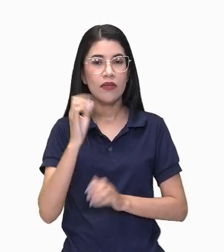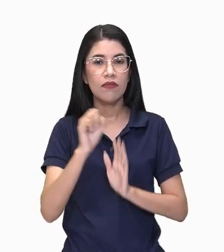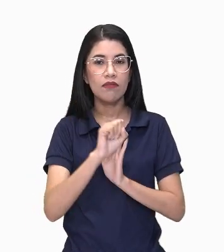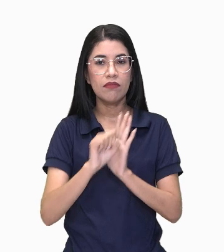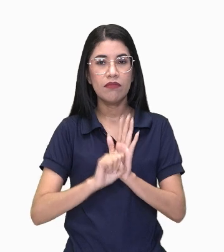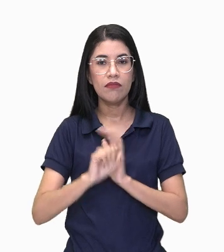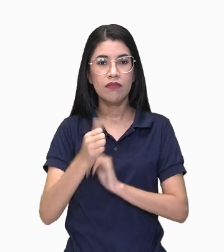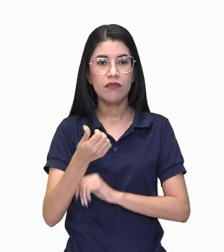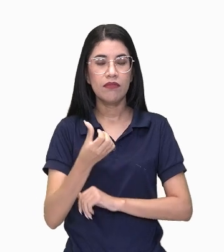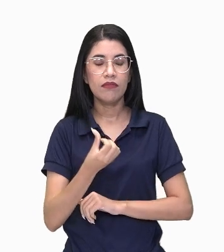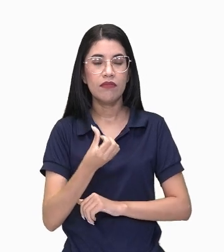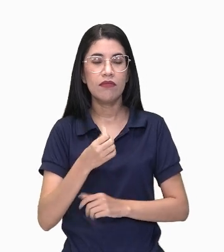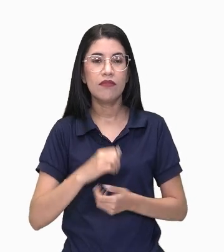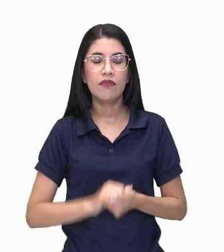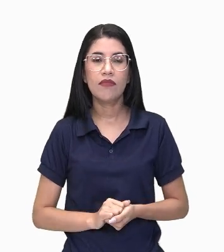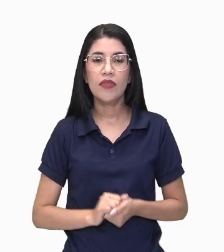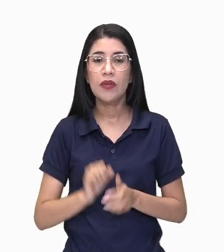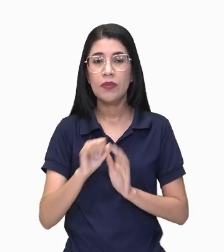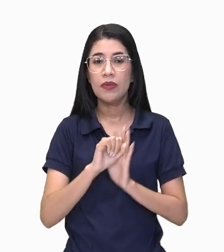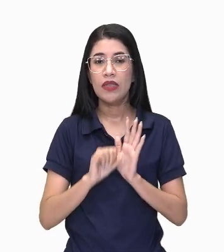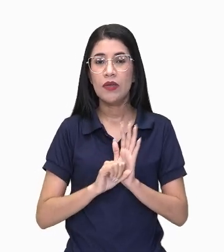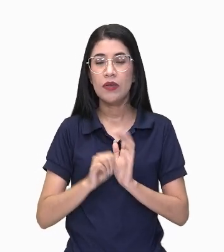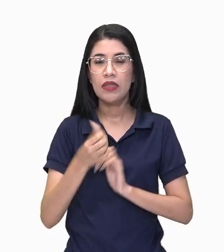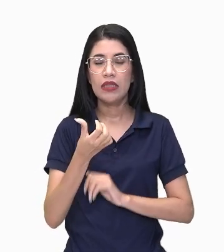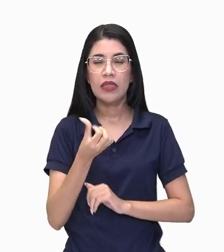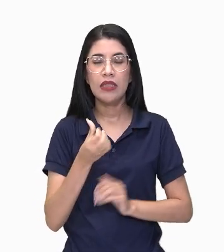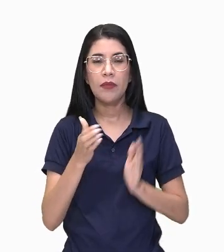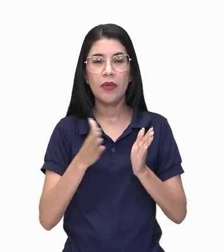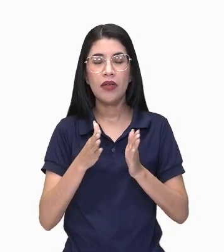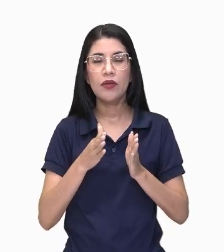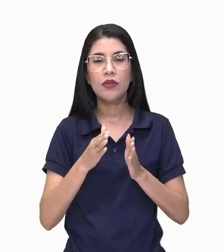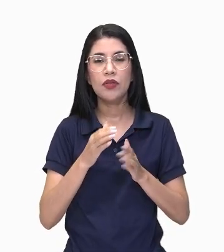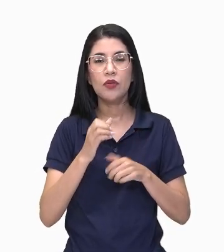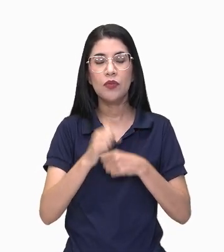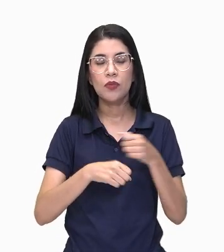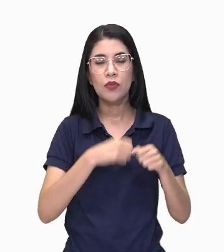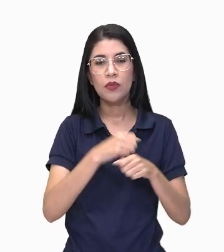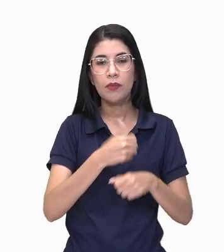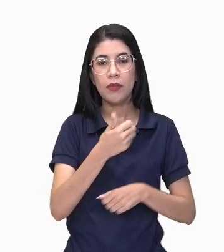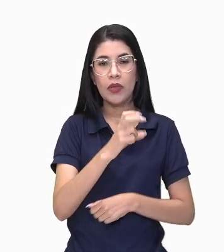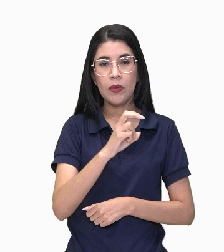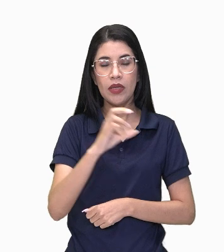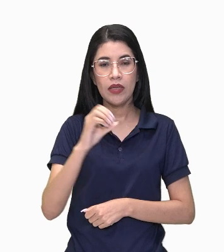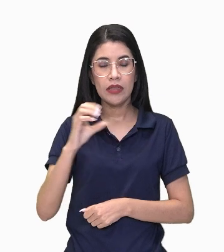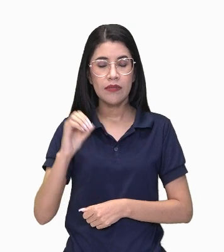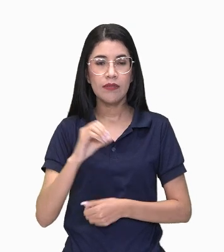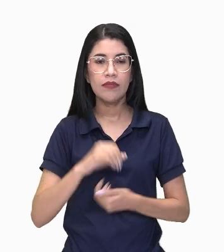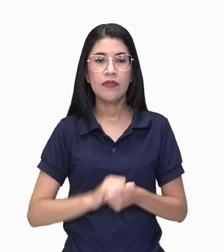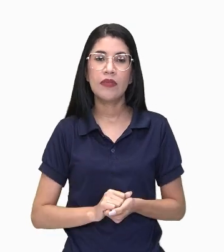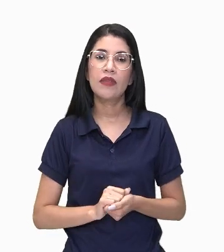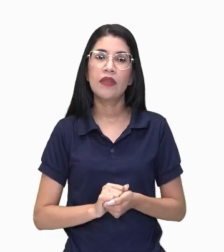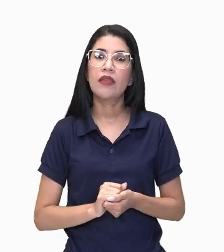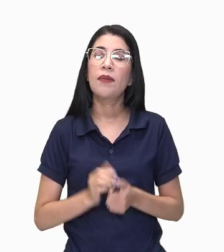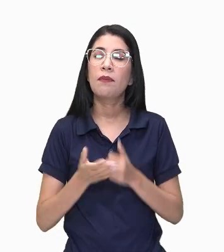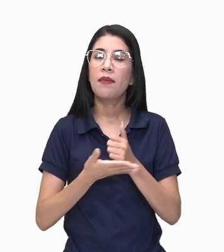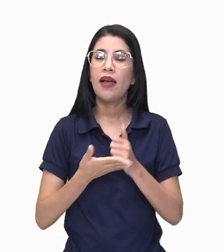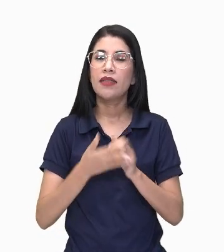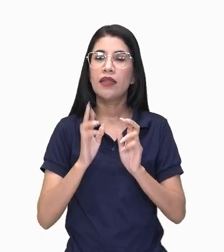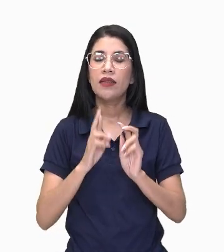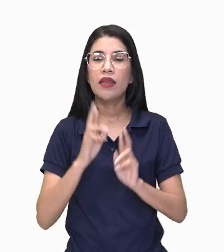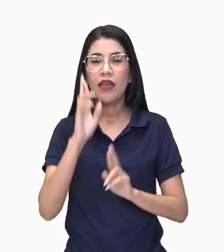XVI. Século XVI, para facilitar, são nos anos de 1500, fomentada por razões